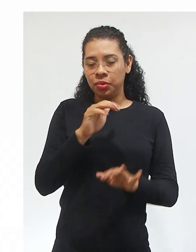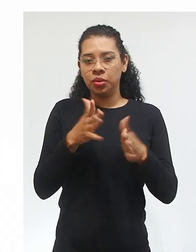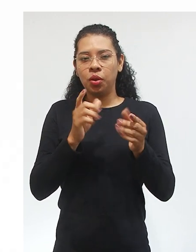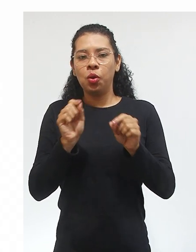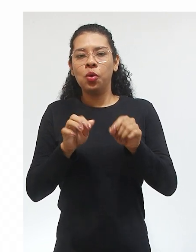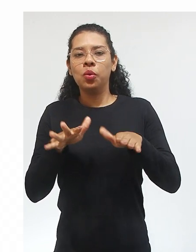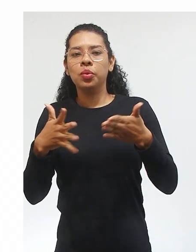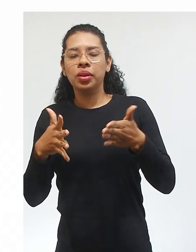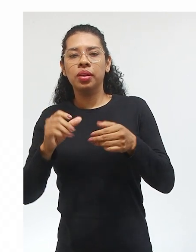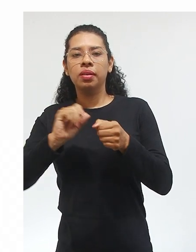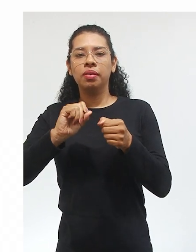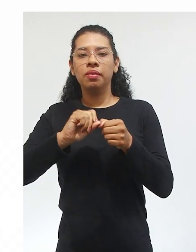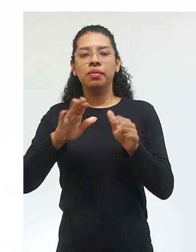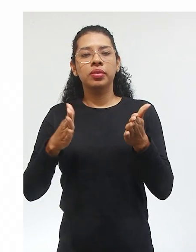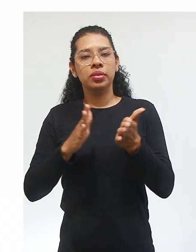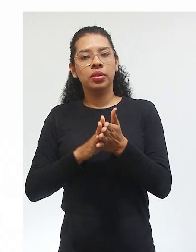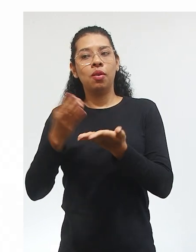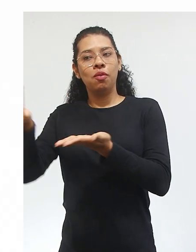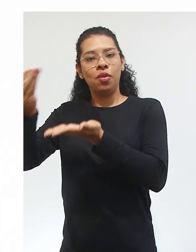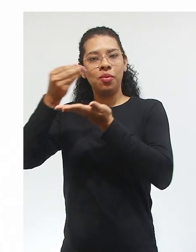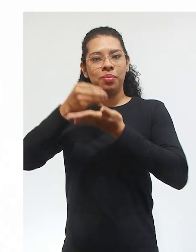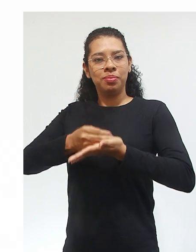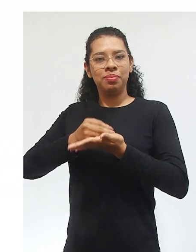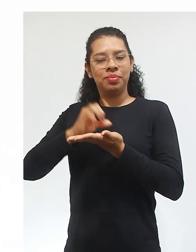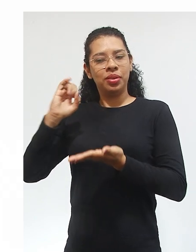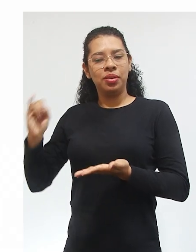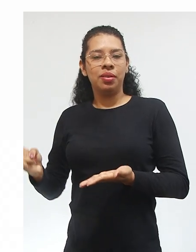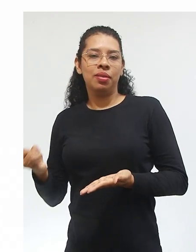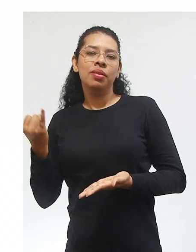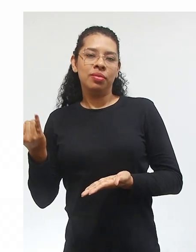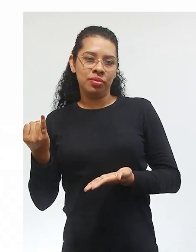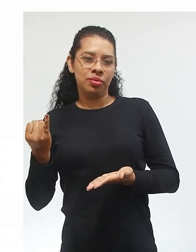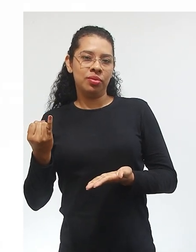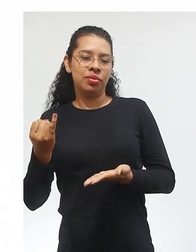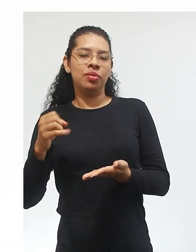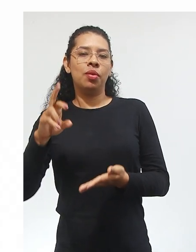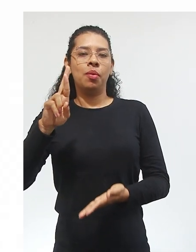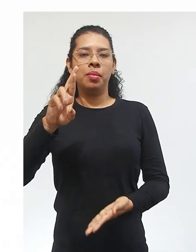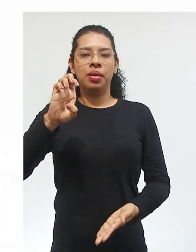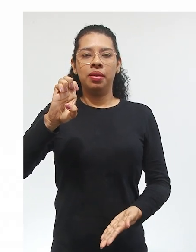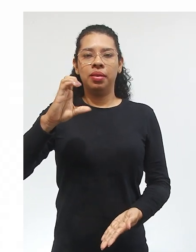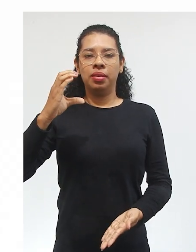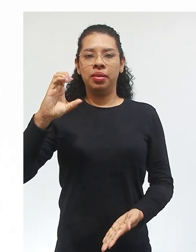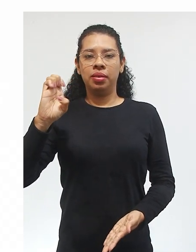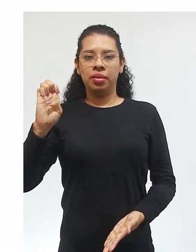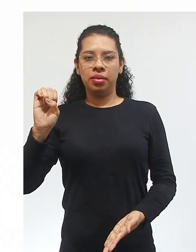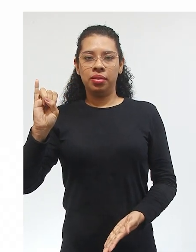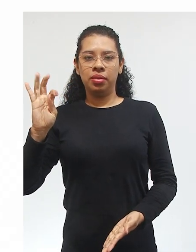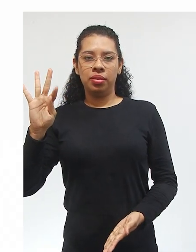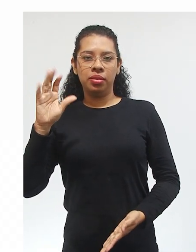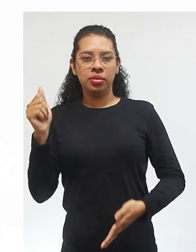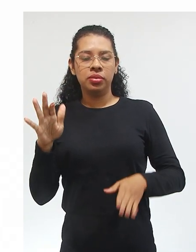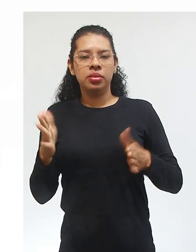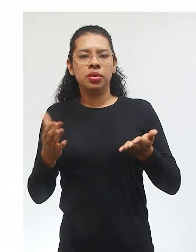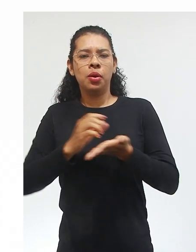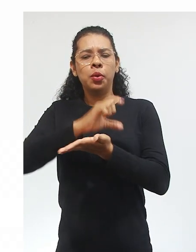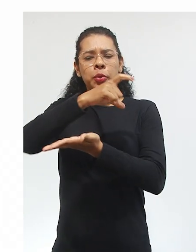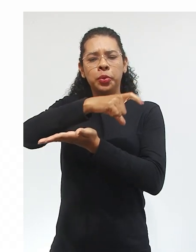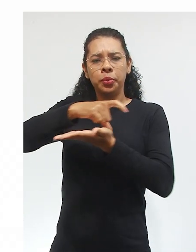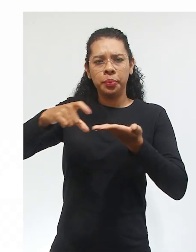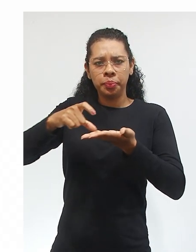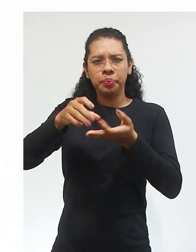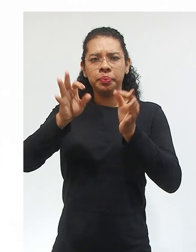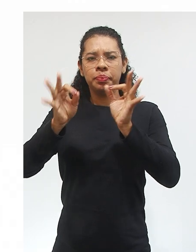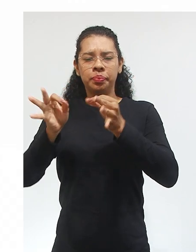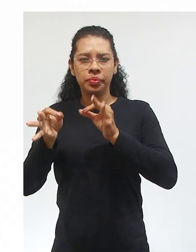atrasou, fez o quê? Você recebeu os juros, ou seja, teve uma receita ali, né? Então, se a duplicata, ela estava lá no